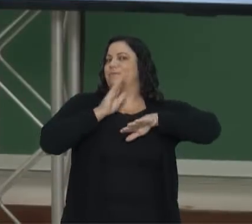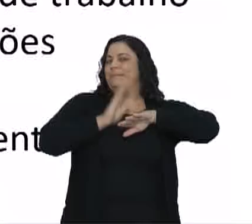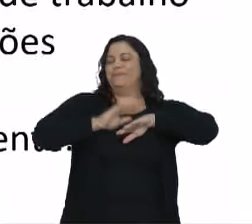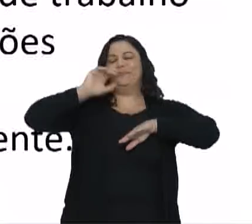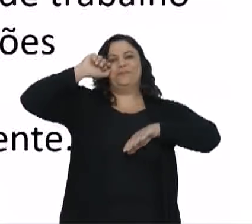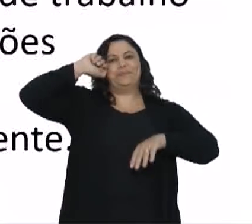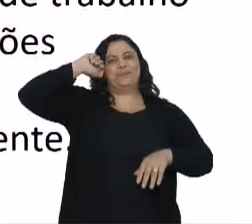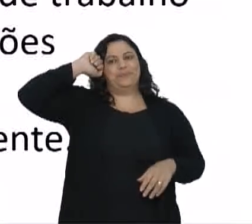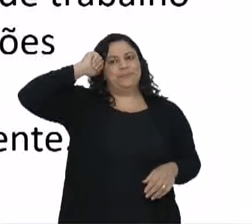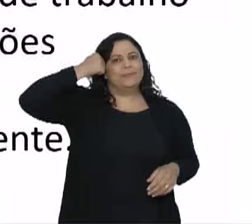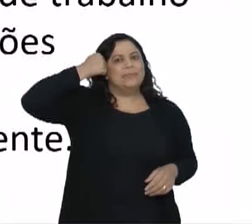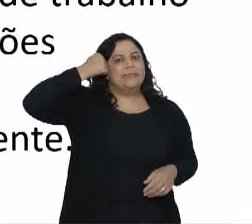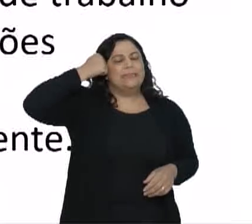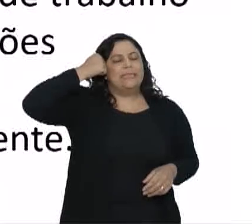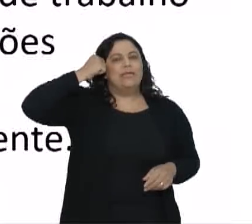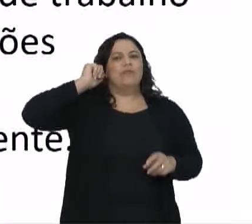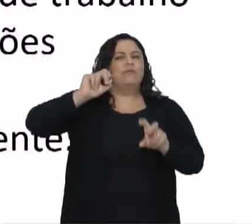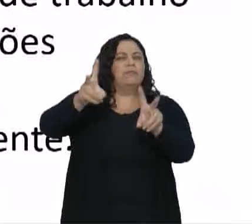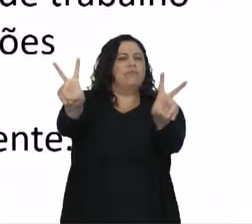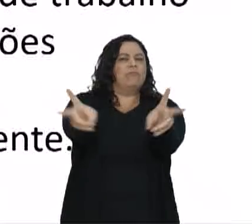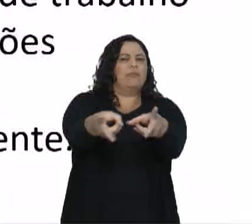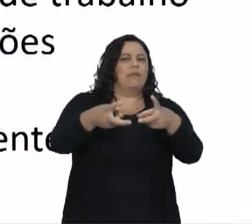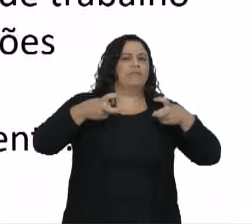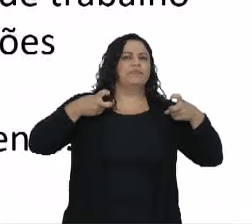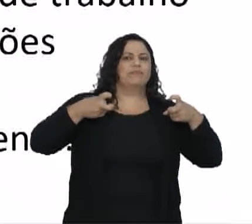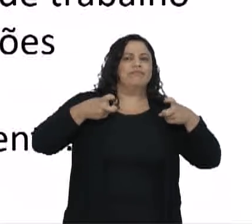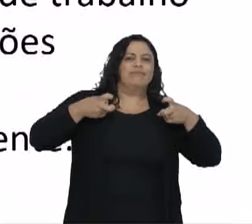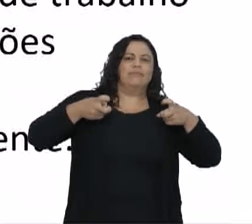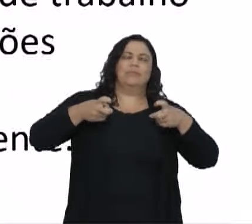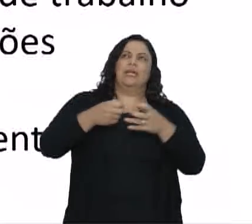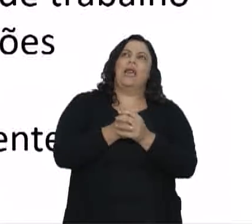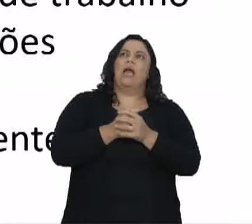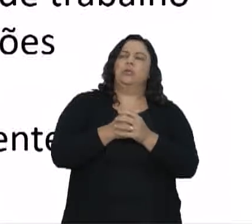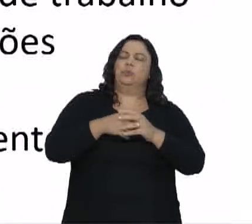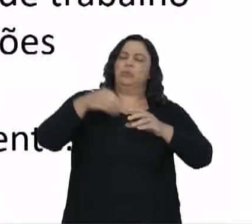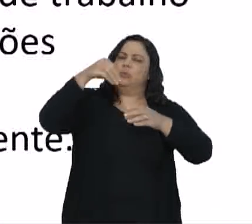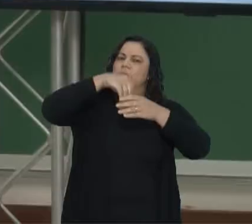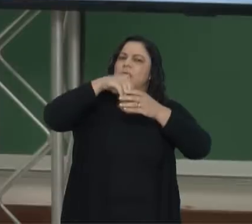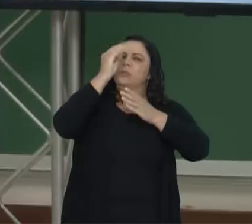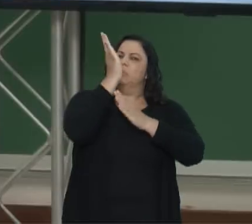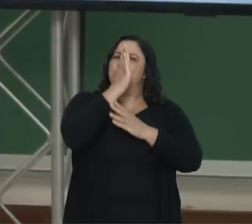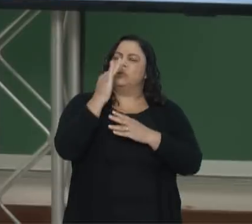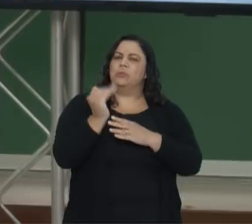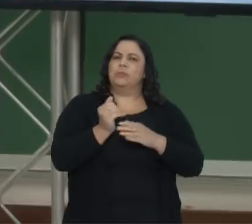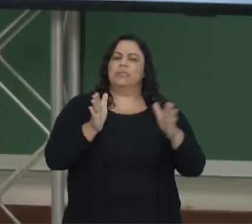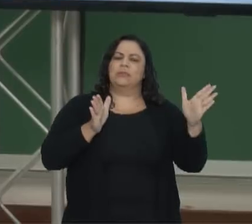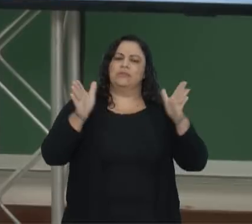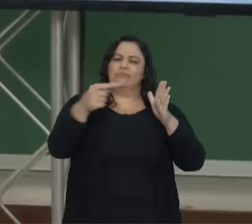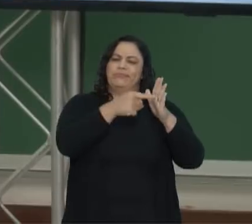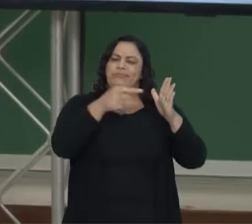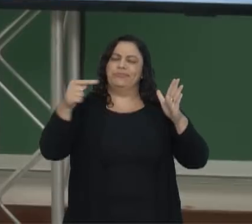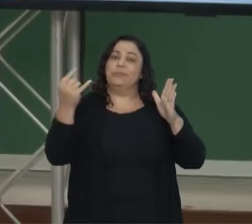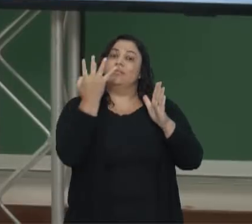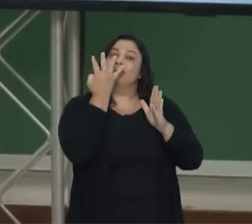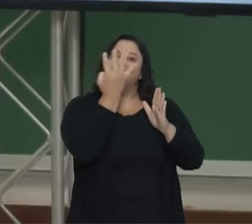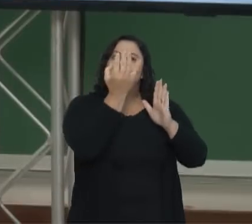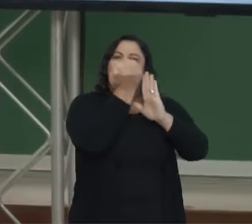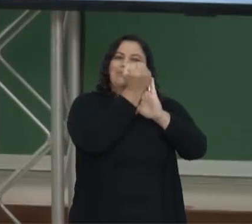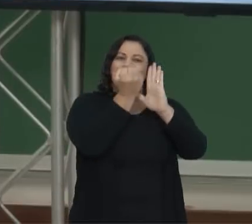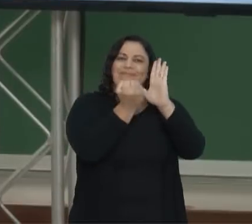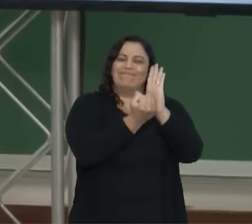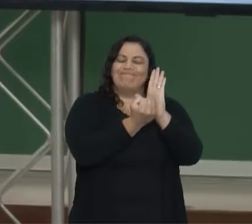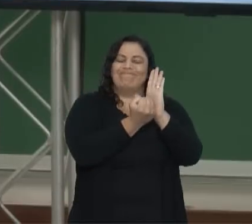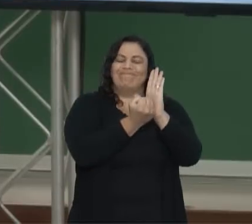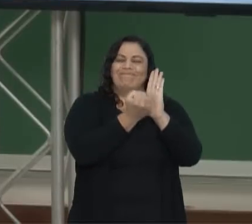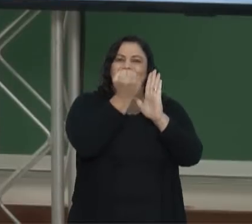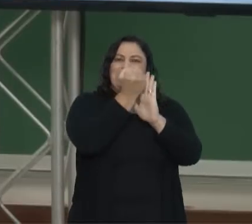explorada no Brasil por 4 séculos. Então, o período de exploração da mão de obra negra no Brasil foi muito